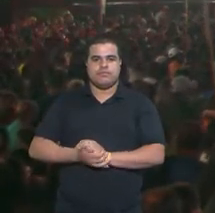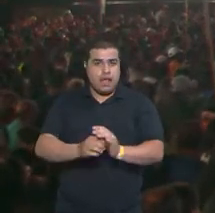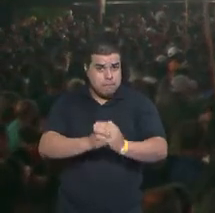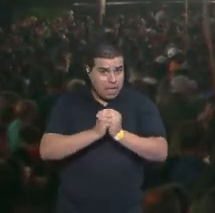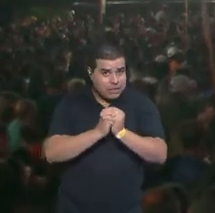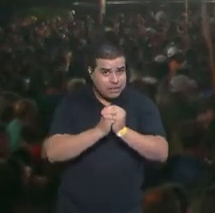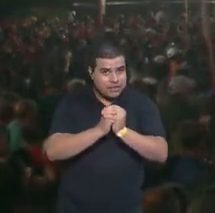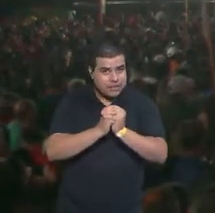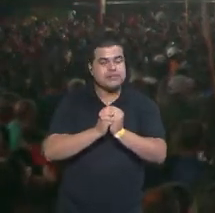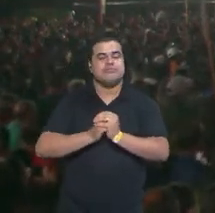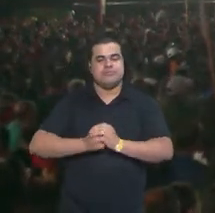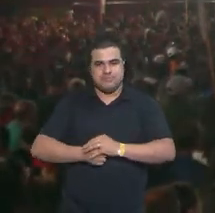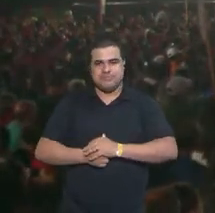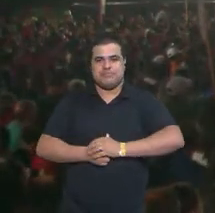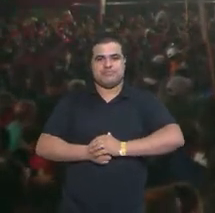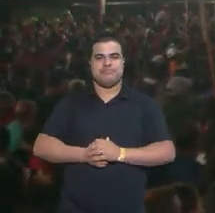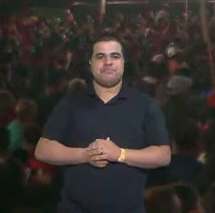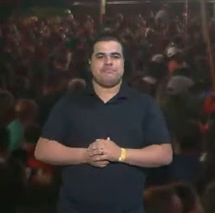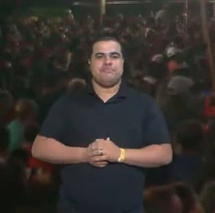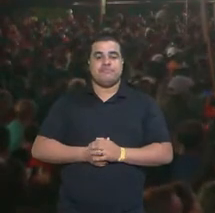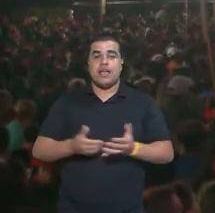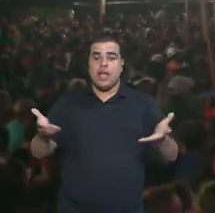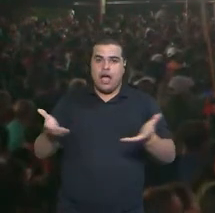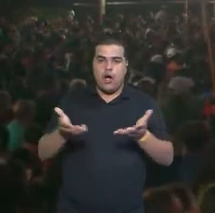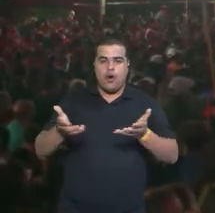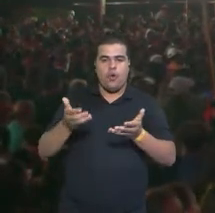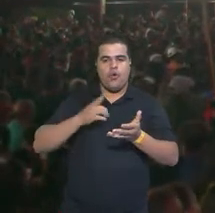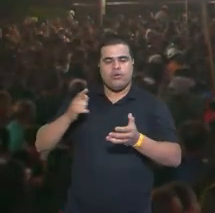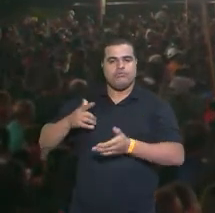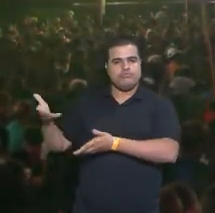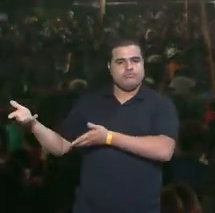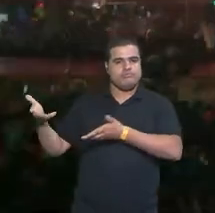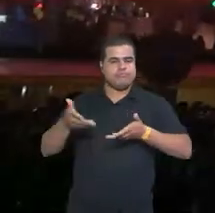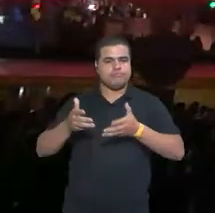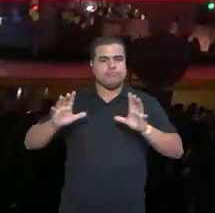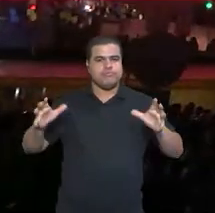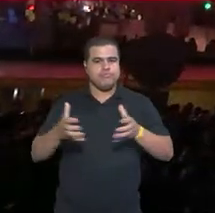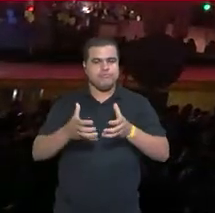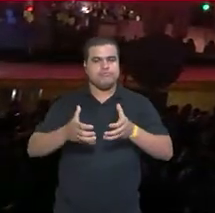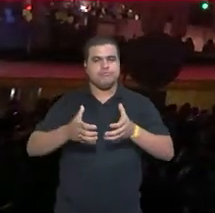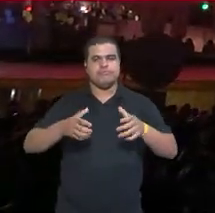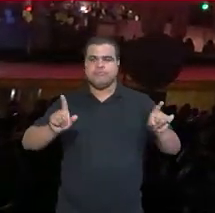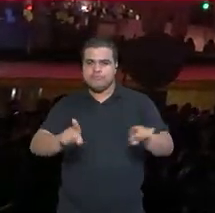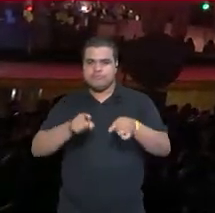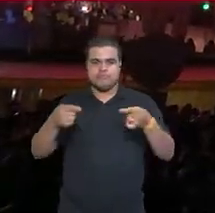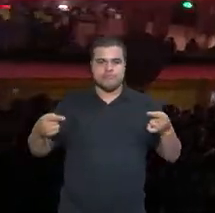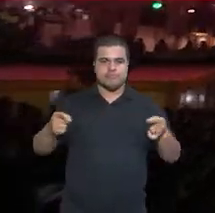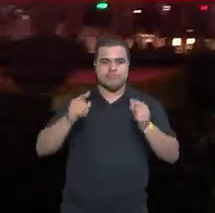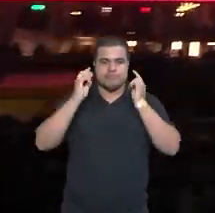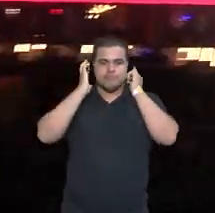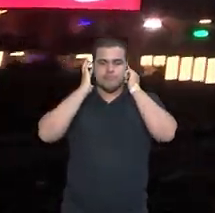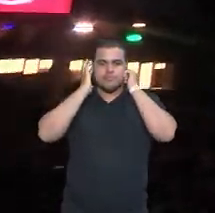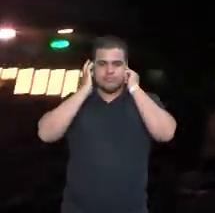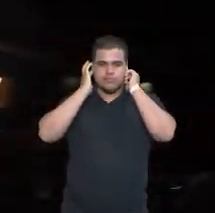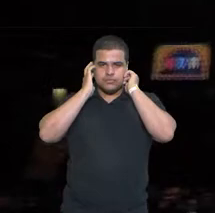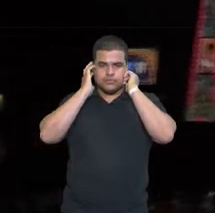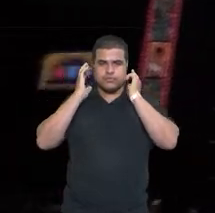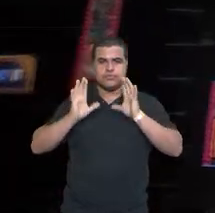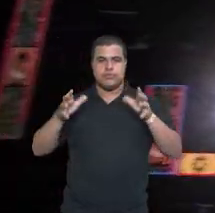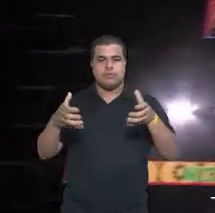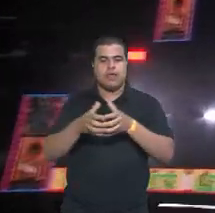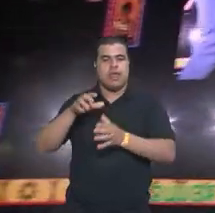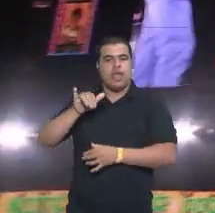amém amém bom agora a gente vai ouvir uma banda Opa legal Yonara e Banda